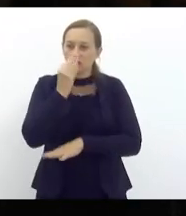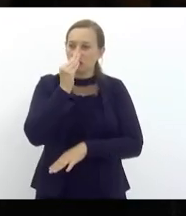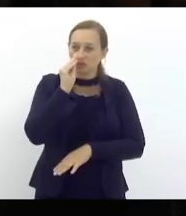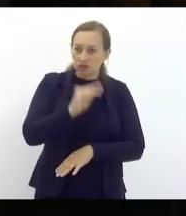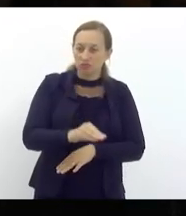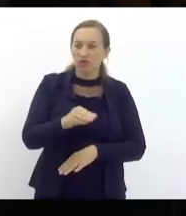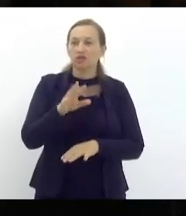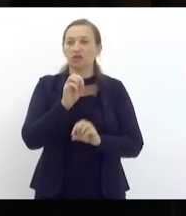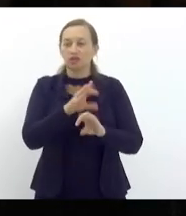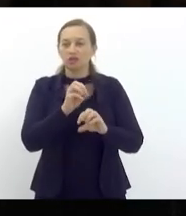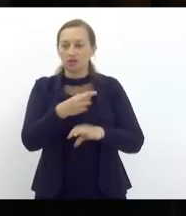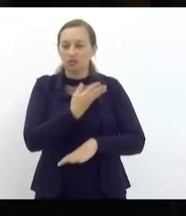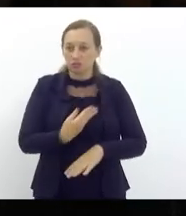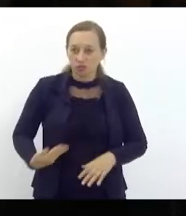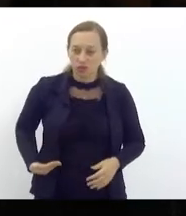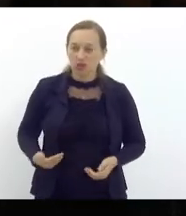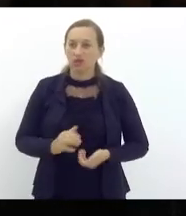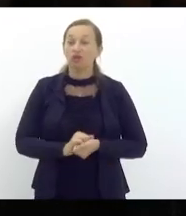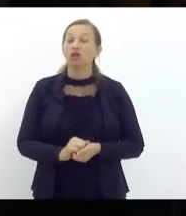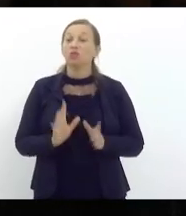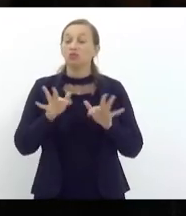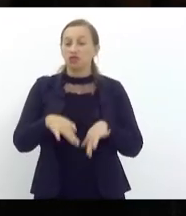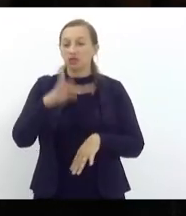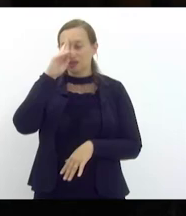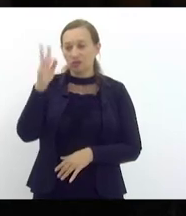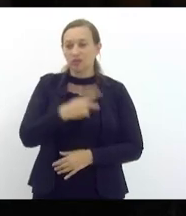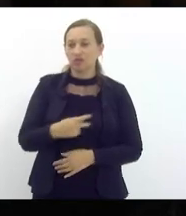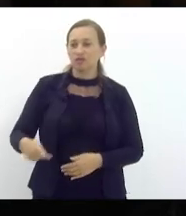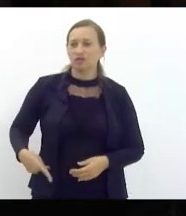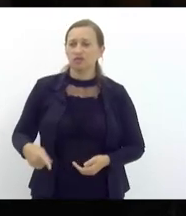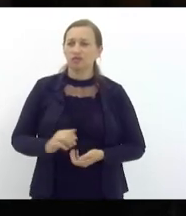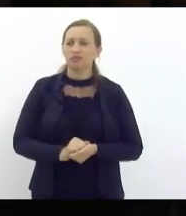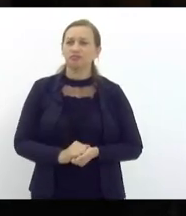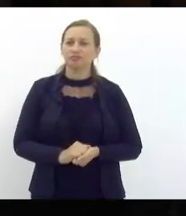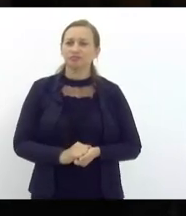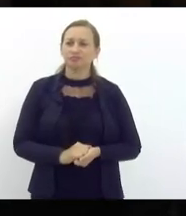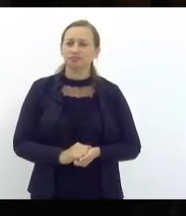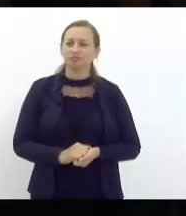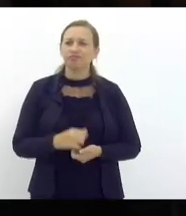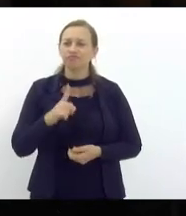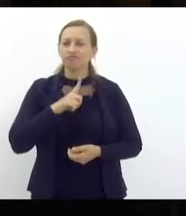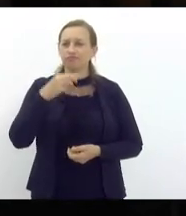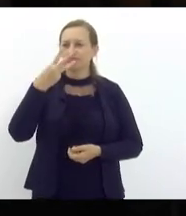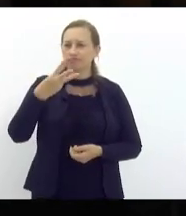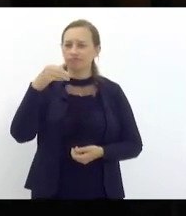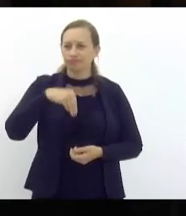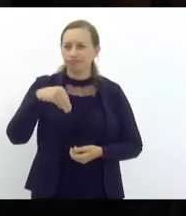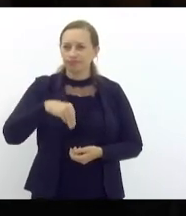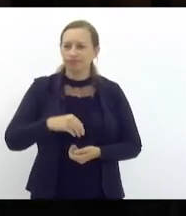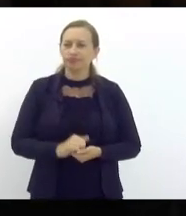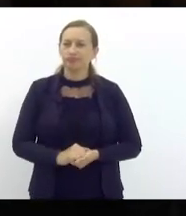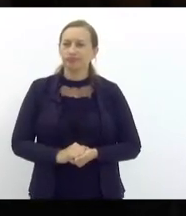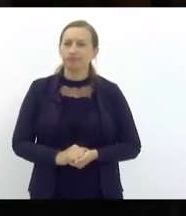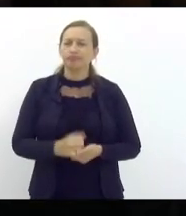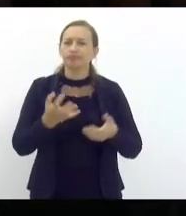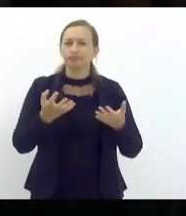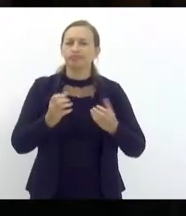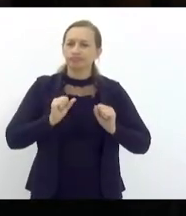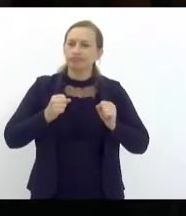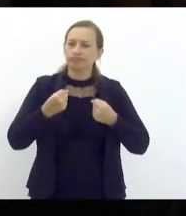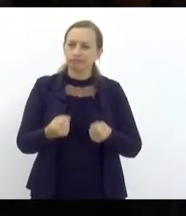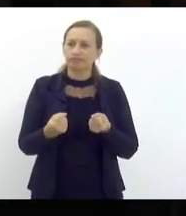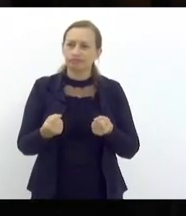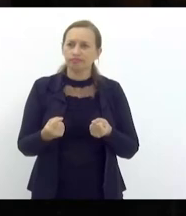a educação pública por fim a senhora presidenta tenho aí três minutos quero reforçar